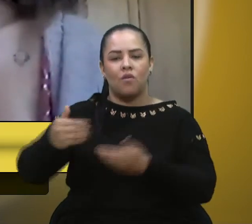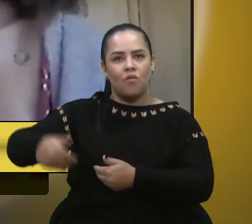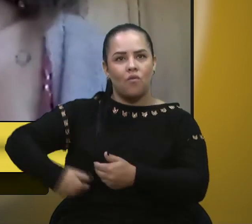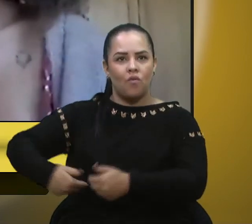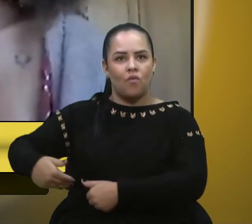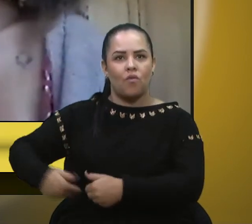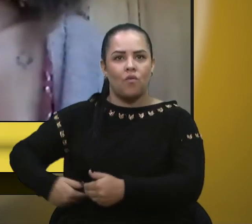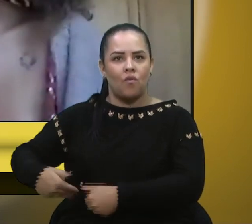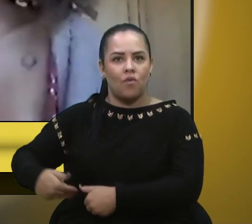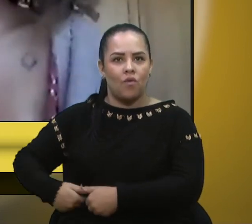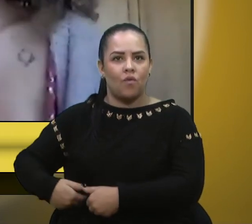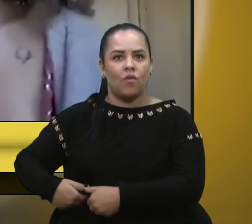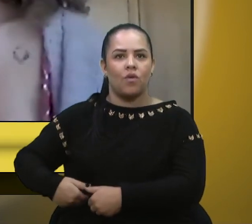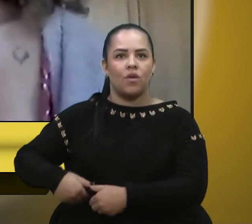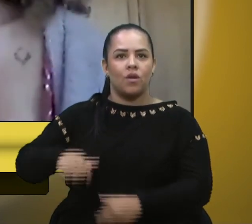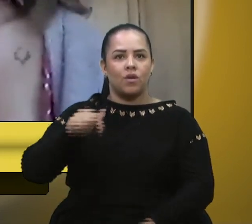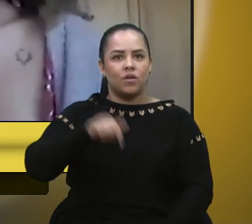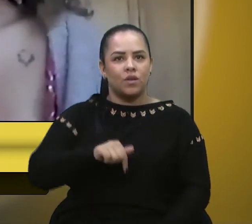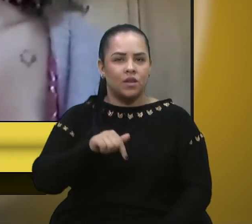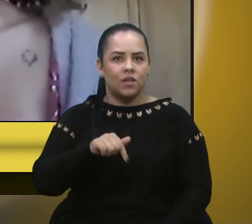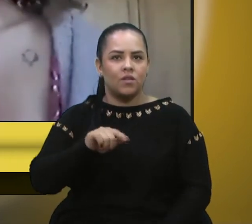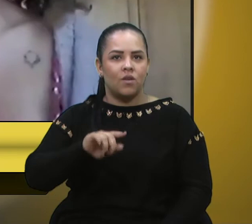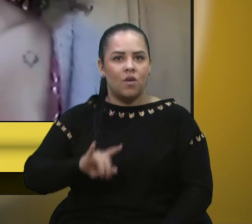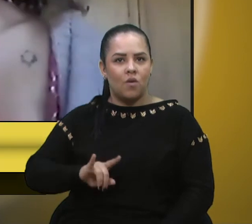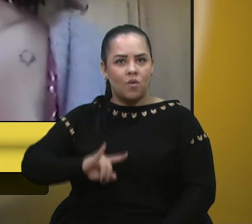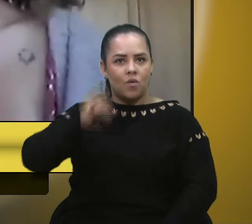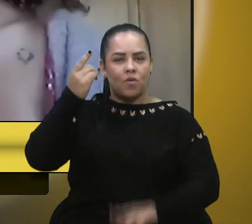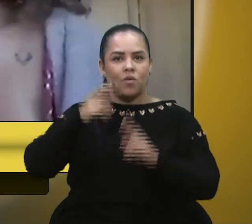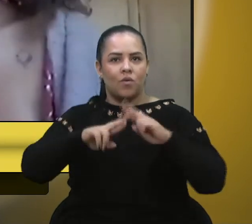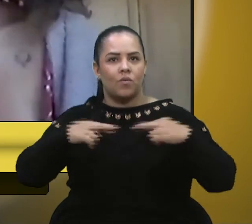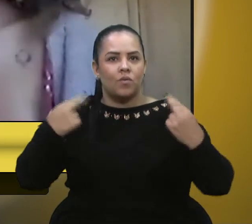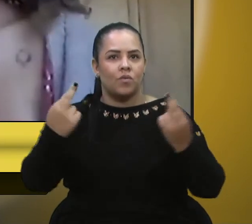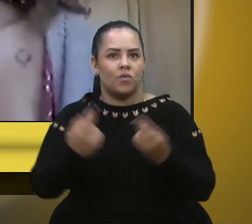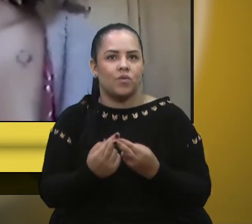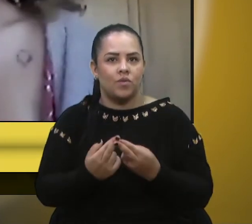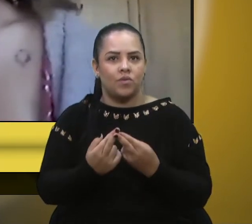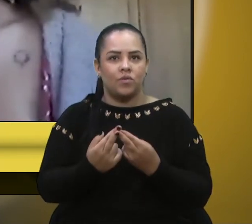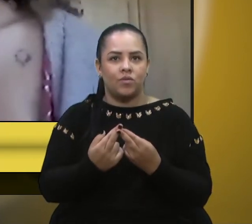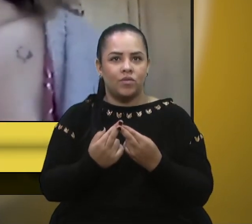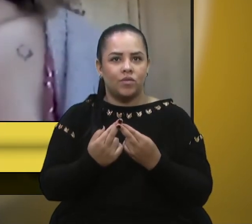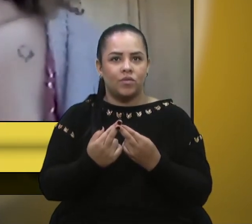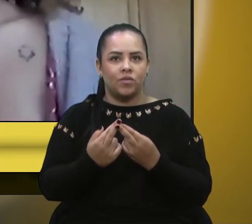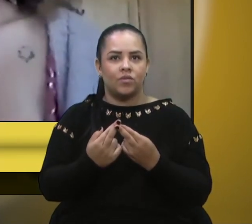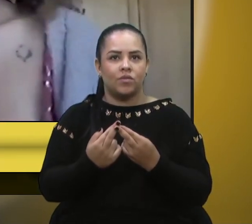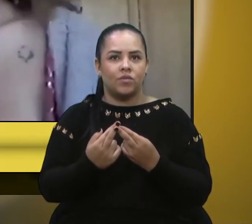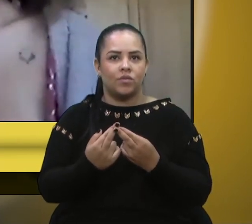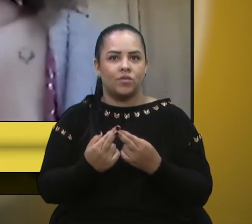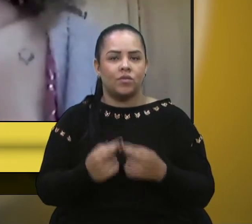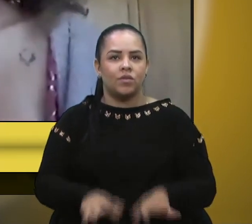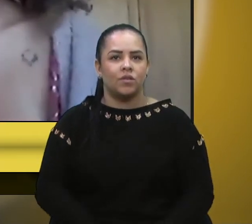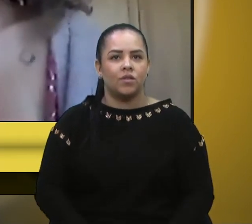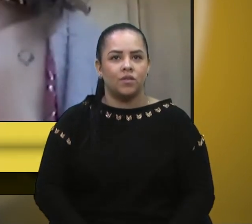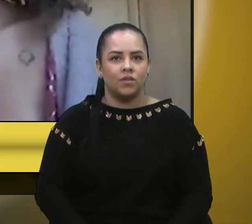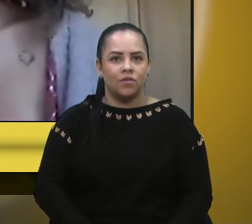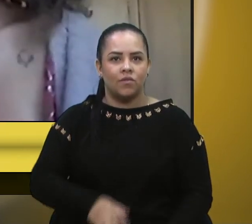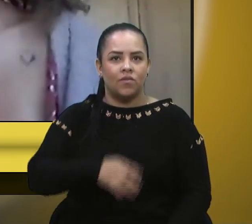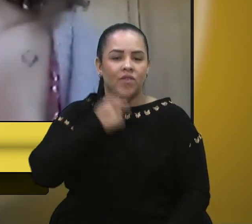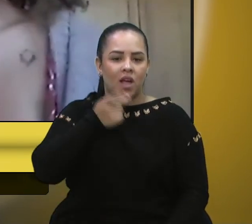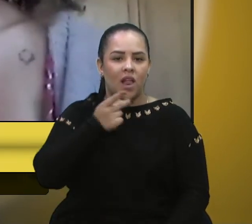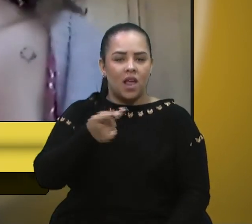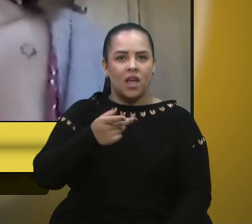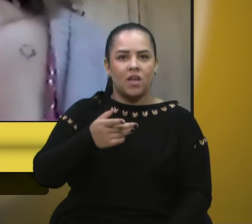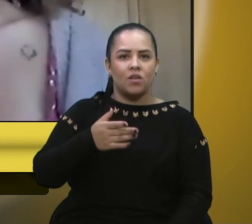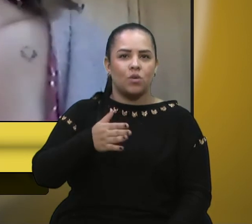não podemos admitir. Na última sessão, no último grande expediente, eu finalizei a minha fala citando